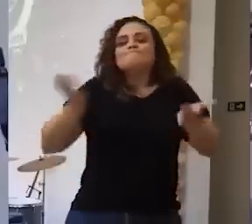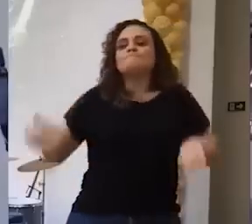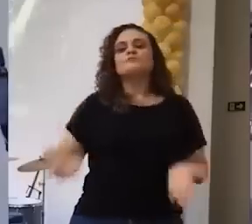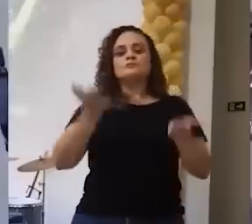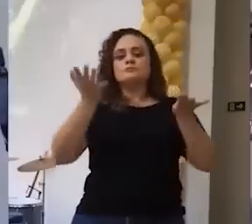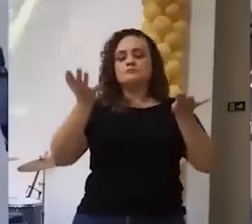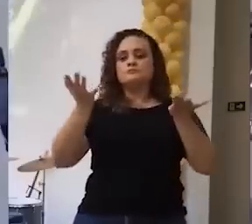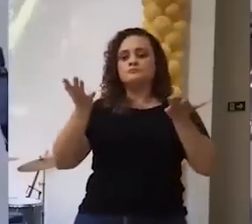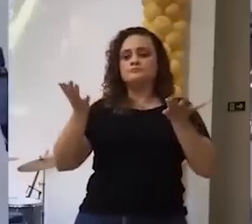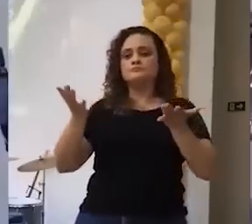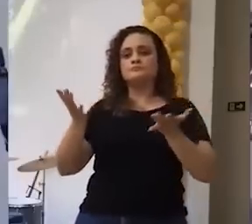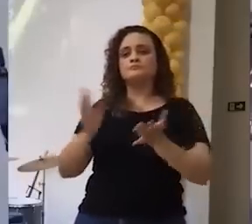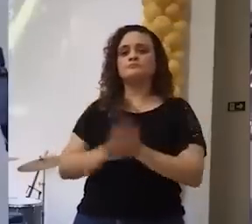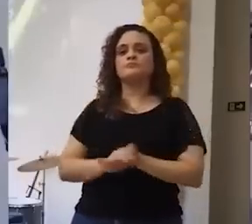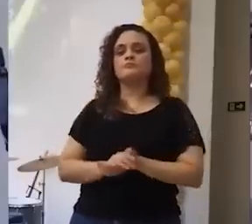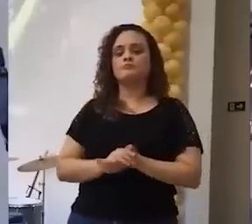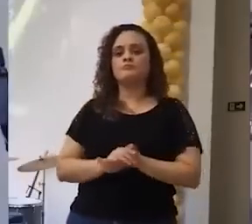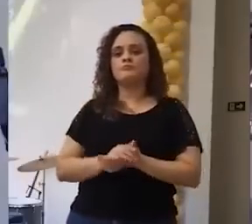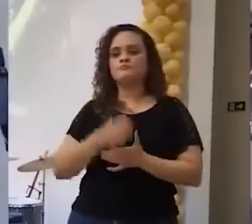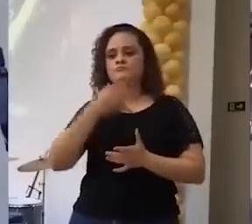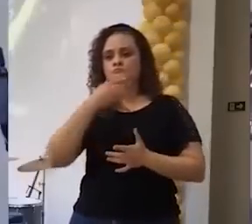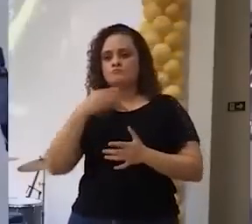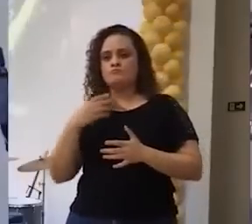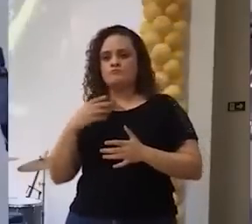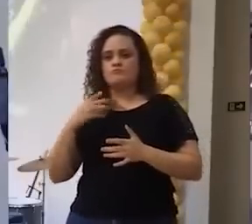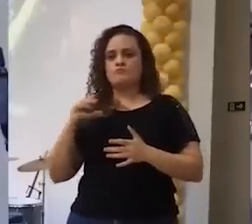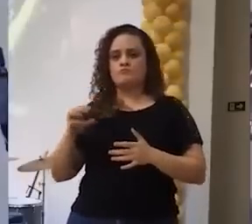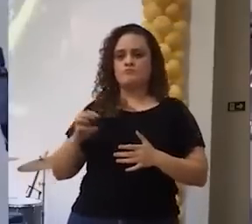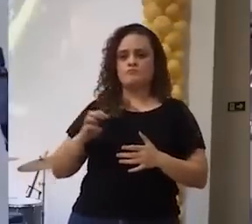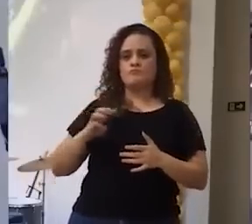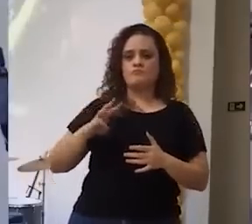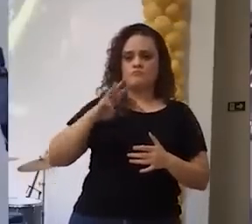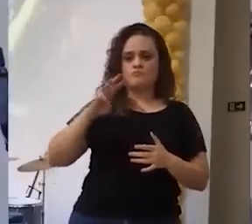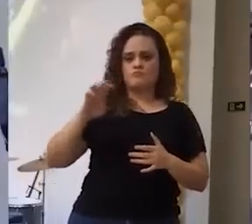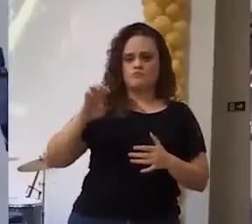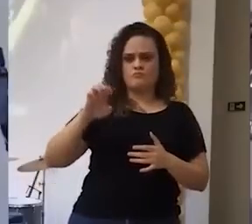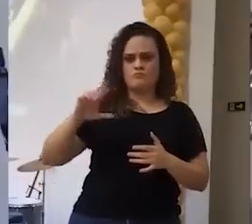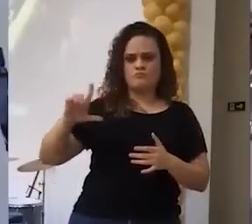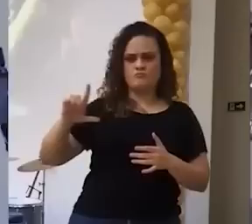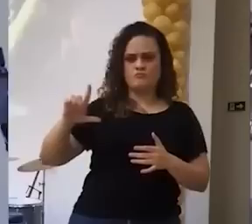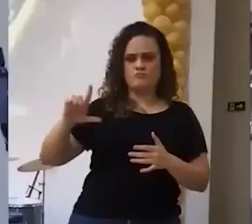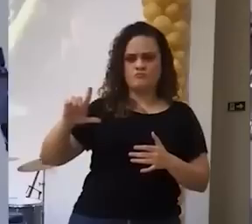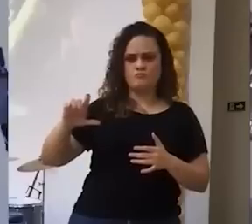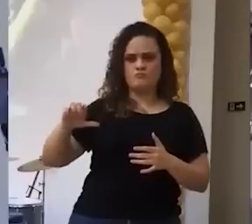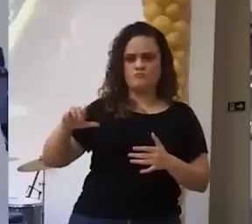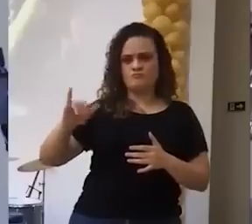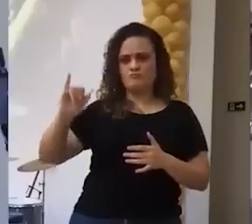Dr. Ray Stedman, de saudosa memória, disse que há um